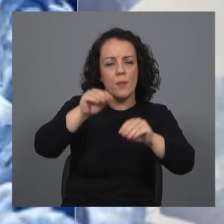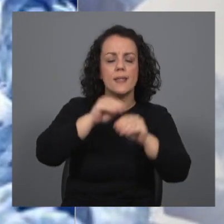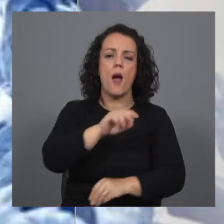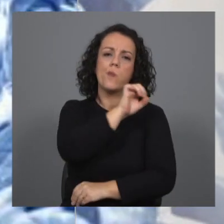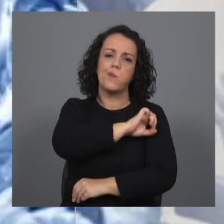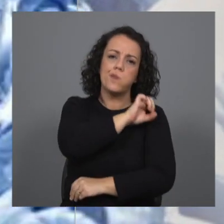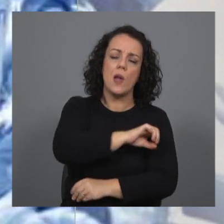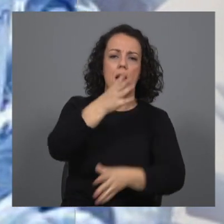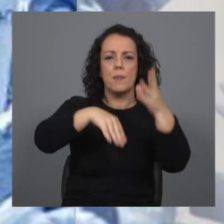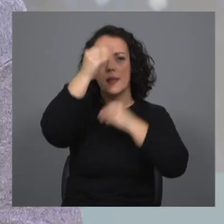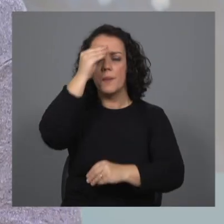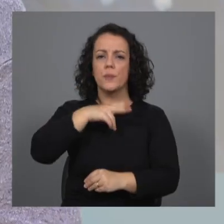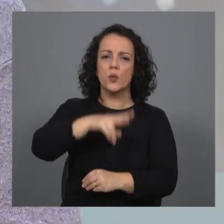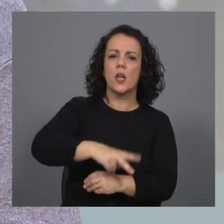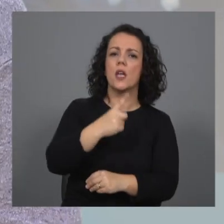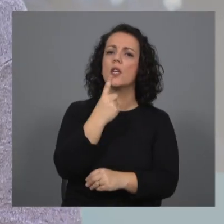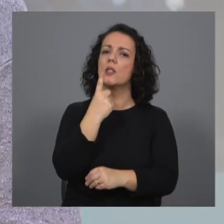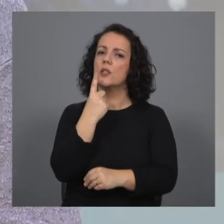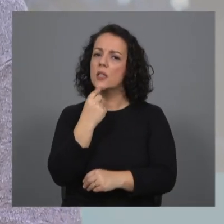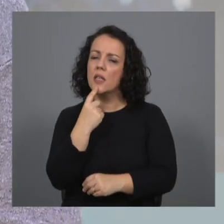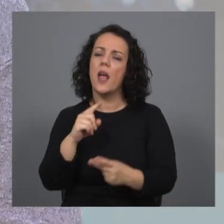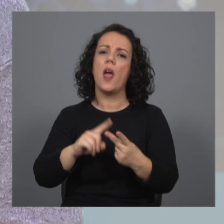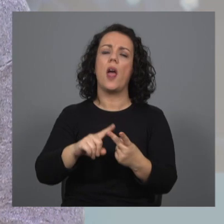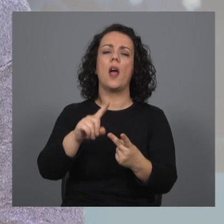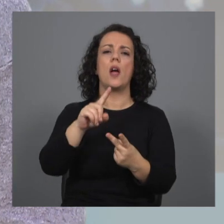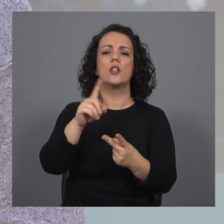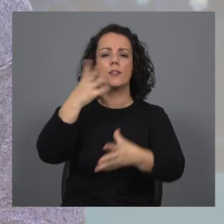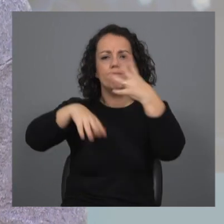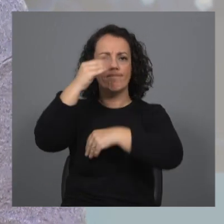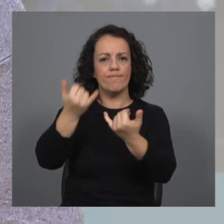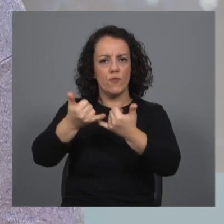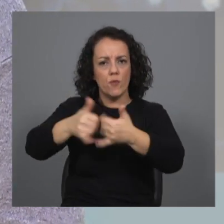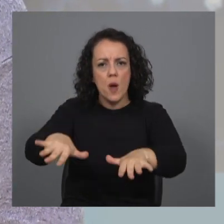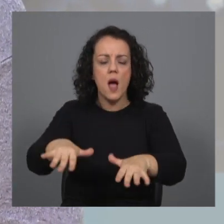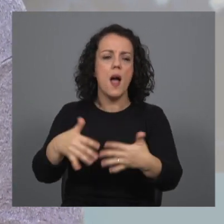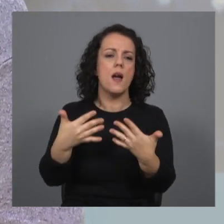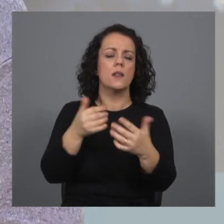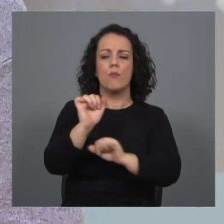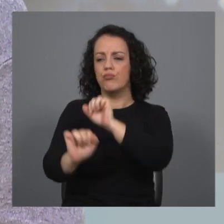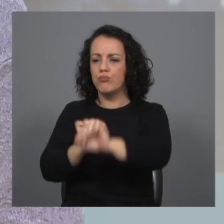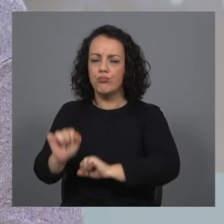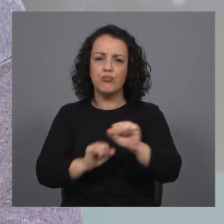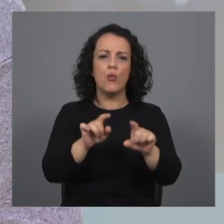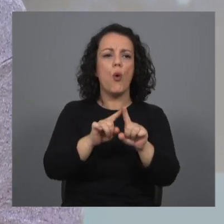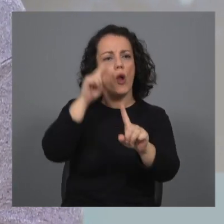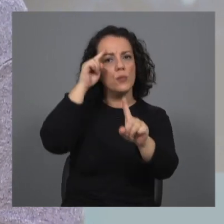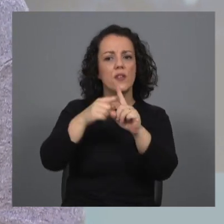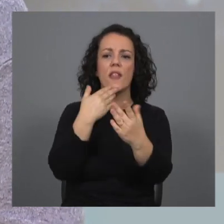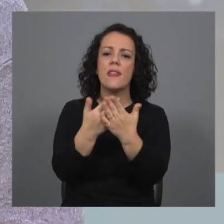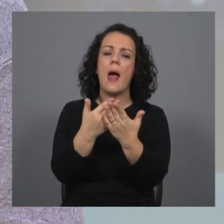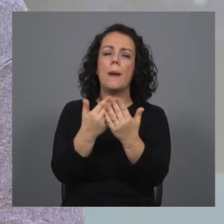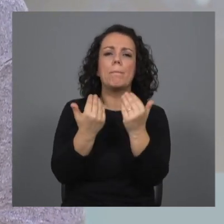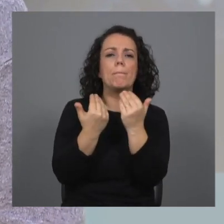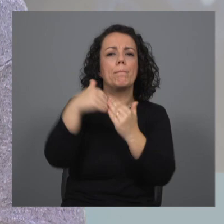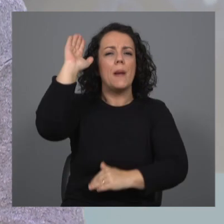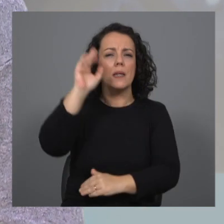alfabetização, português, inglês, literacia digital, e, portanto, tudo com o sentido de autonomizar o mais possível estas